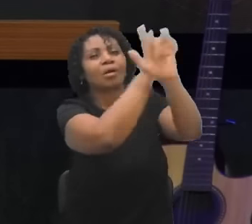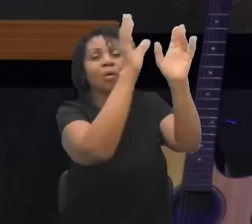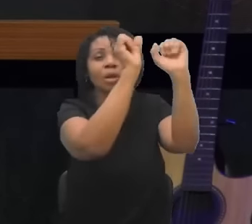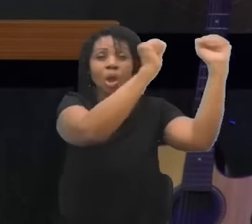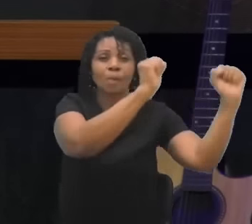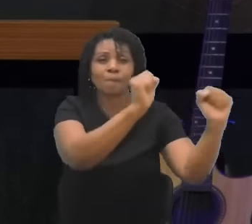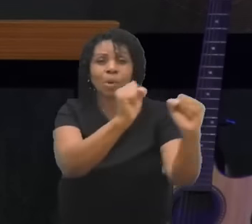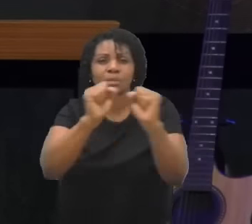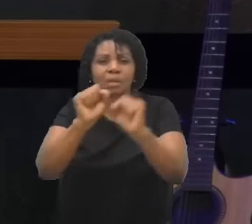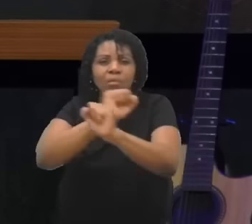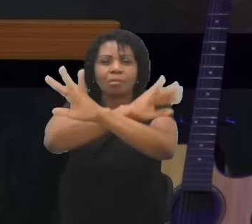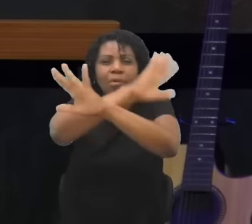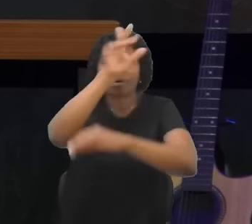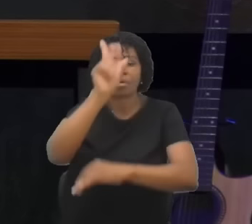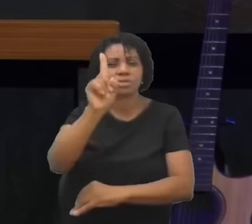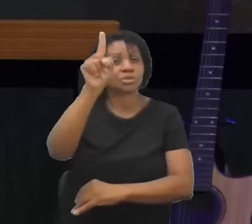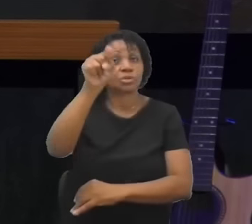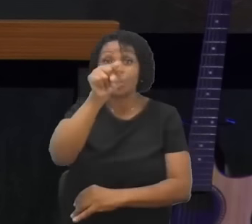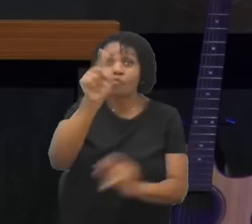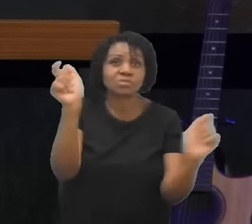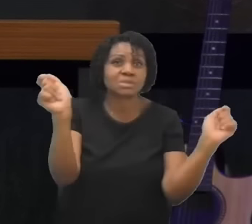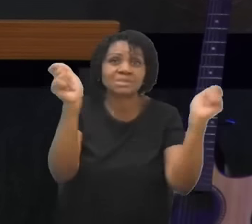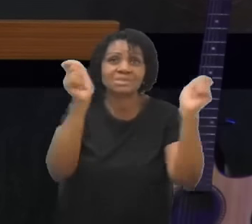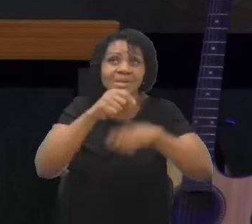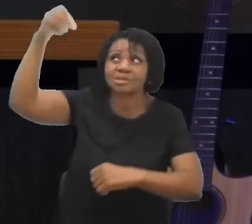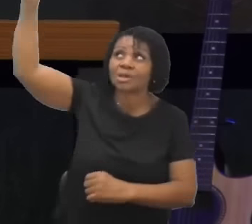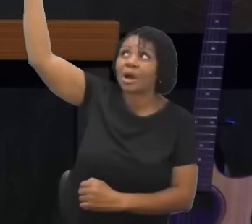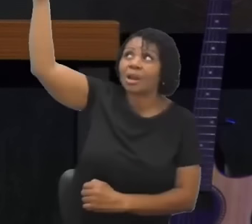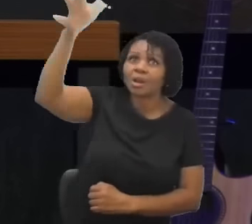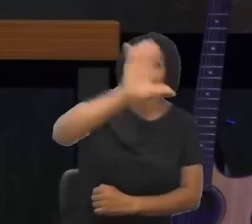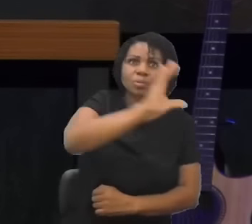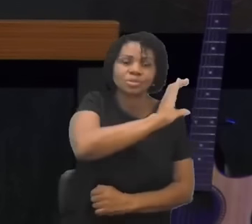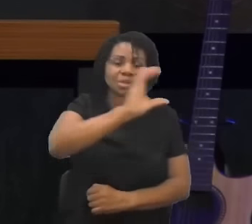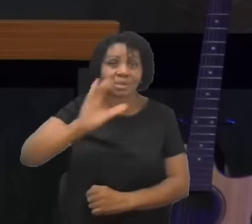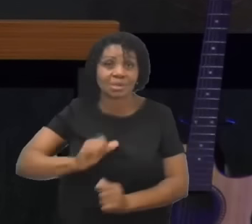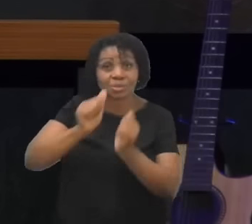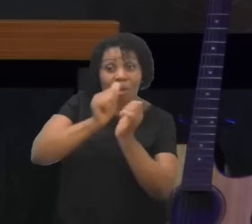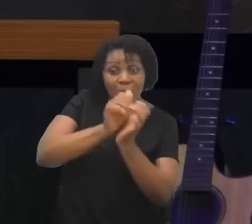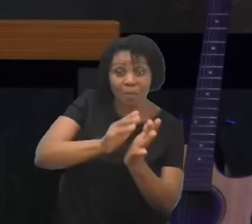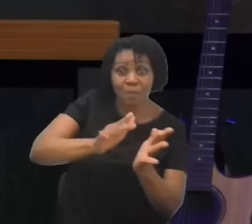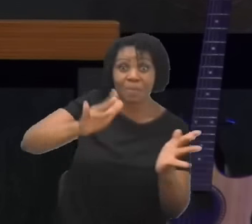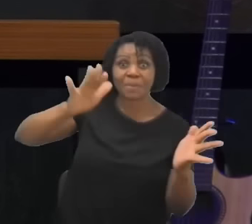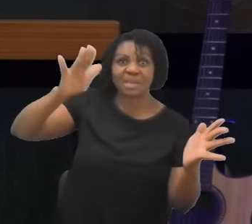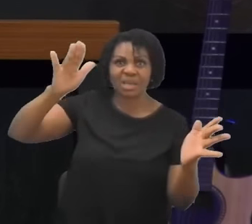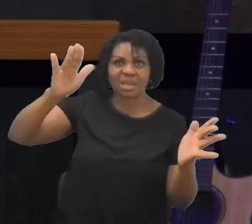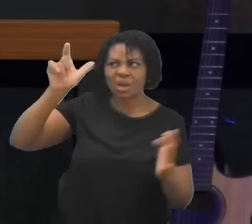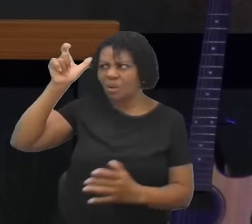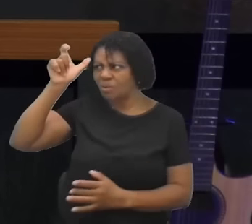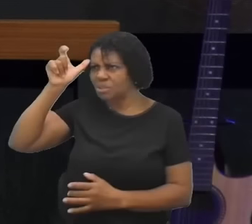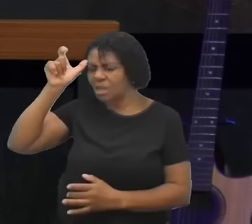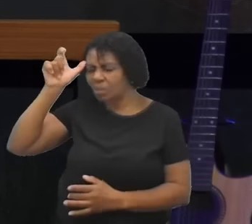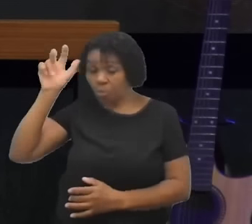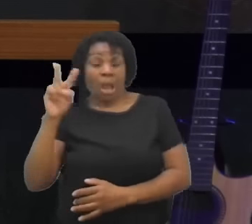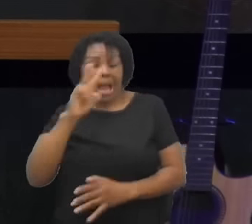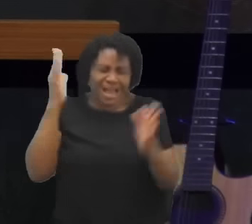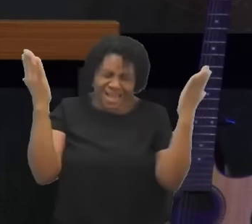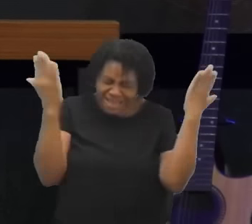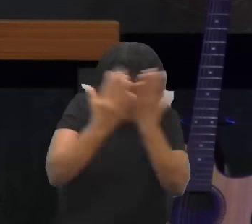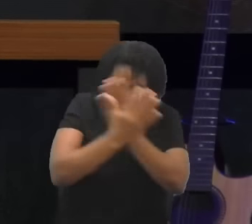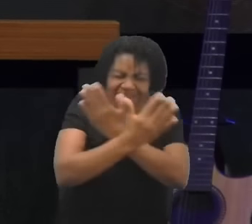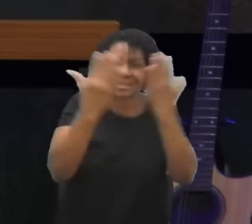poder, glória de Deus. Você seja a luz de Cristo, brilhe a ponto das trevas não conseguir olhar para você